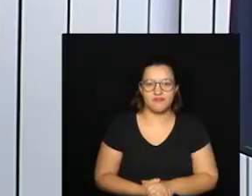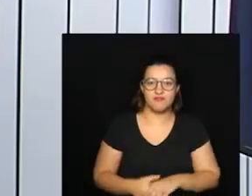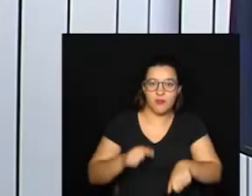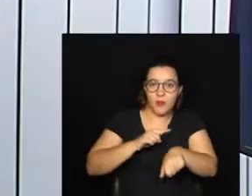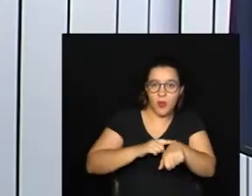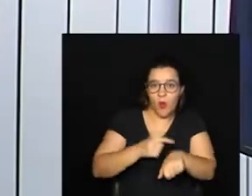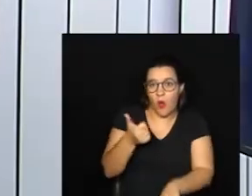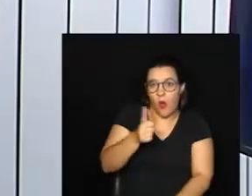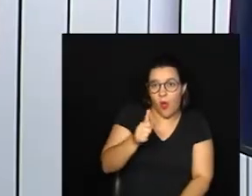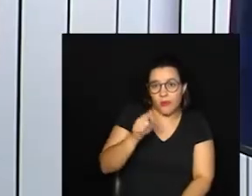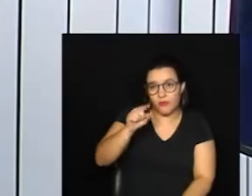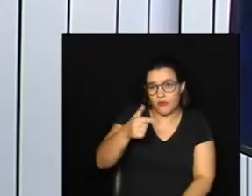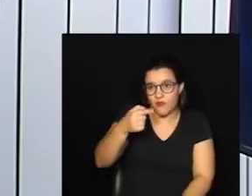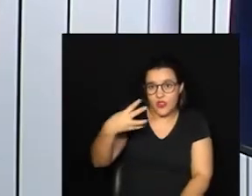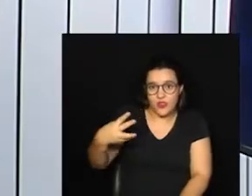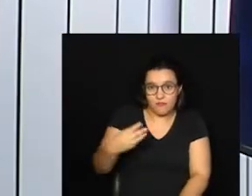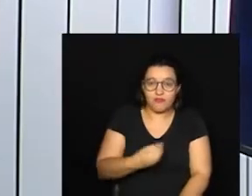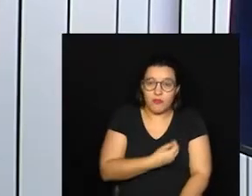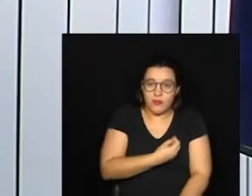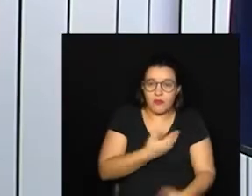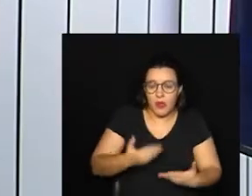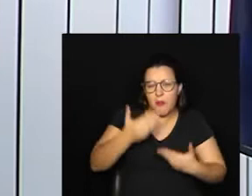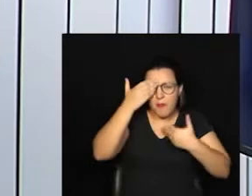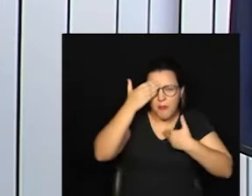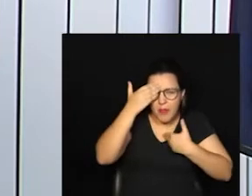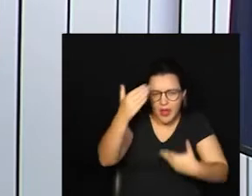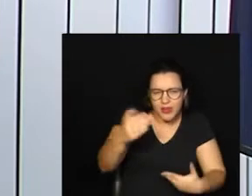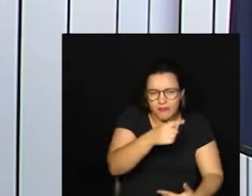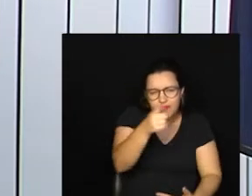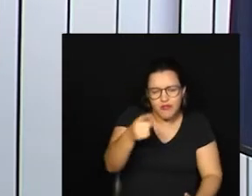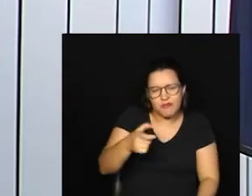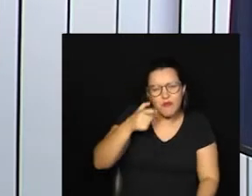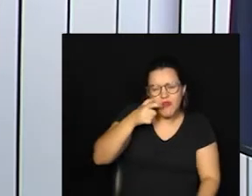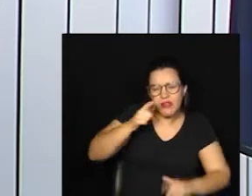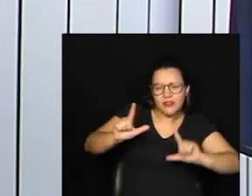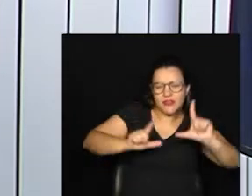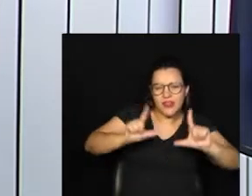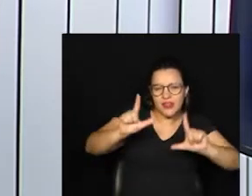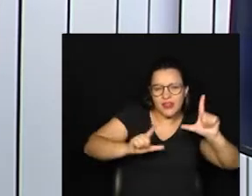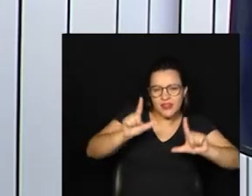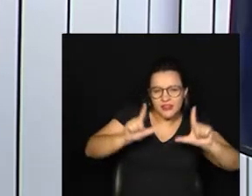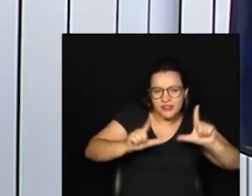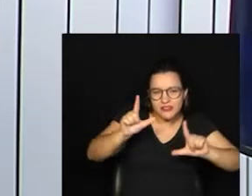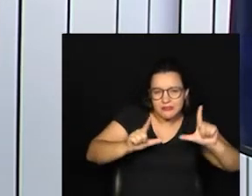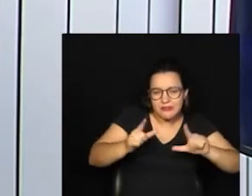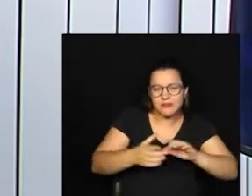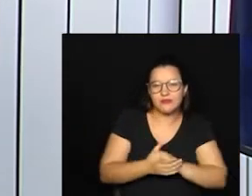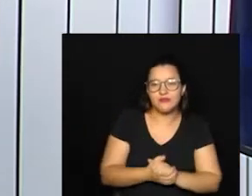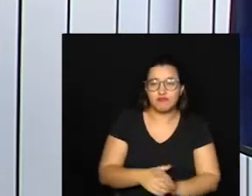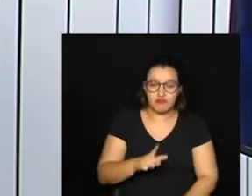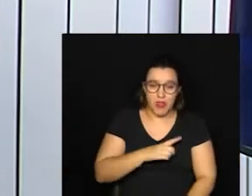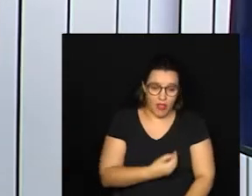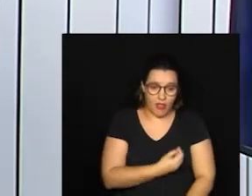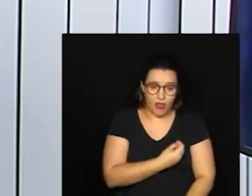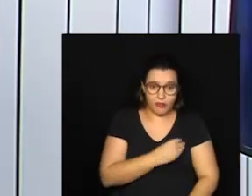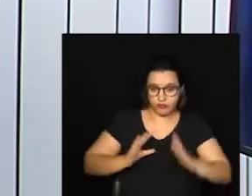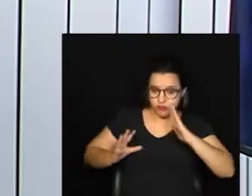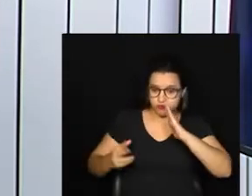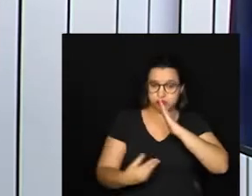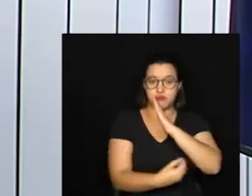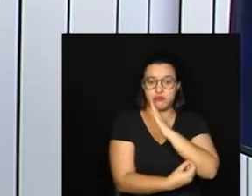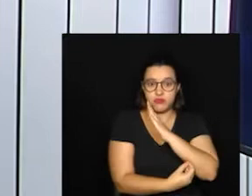11 horas e 24 minutos. Muito obrigado pela sua companhia e audiência aqui no Câmara Total ao vivo. Estou aguardando a